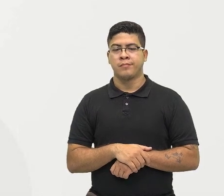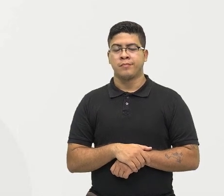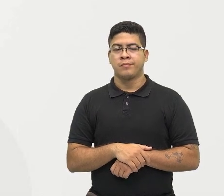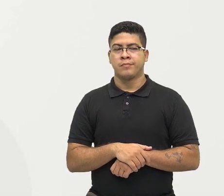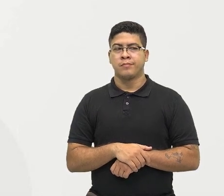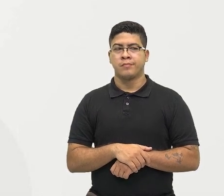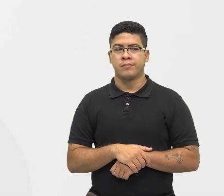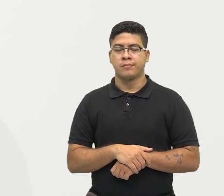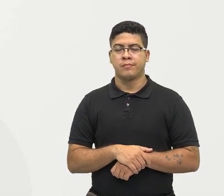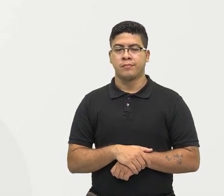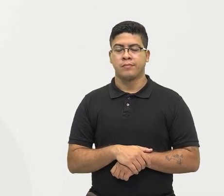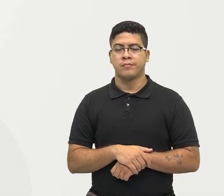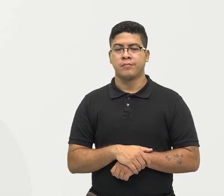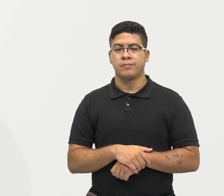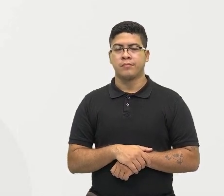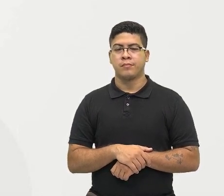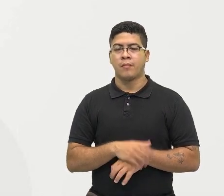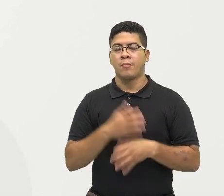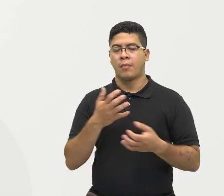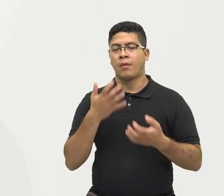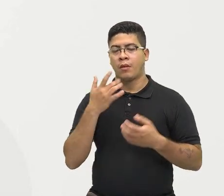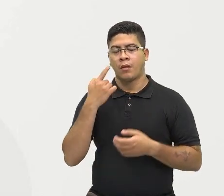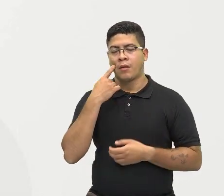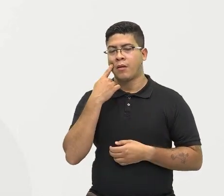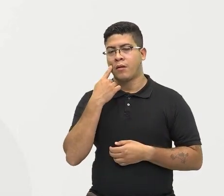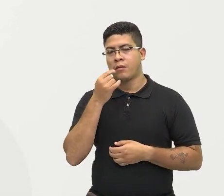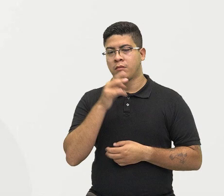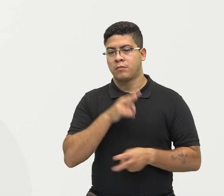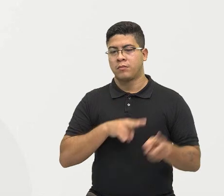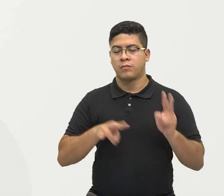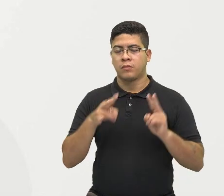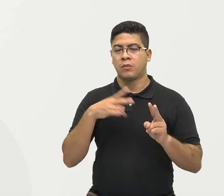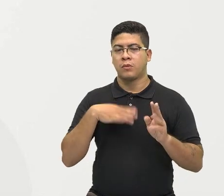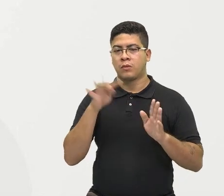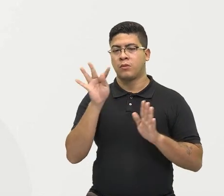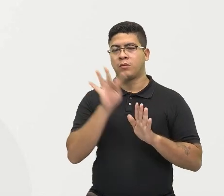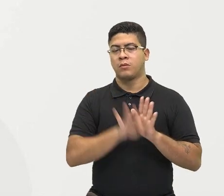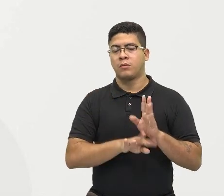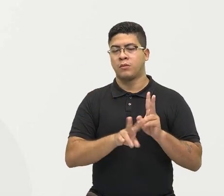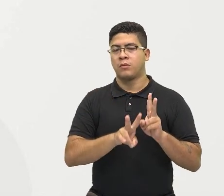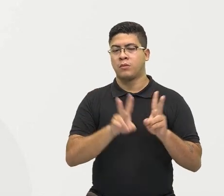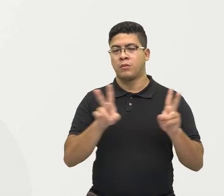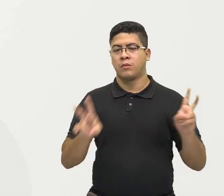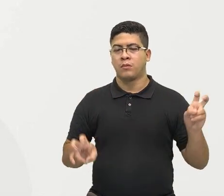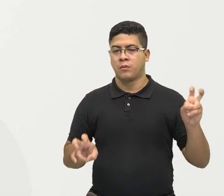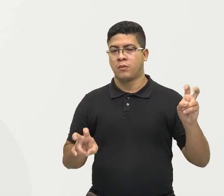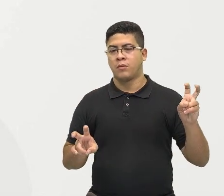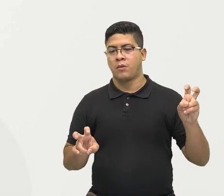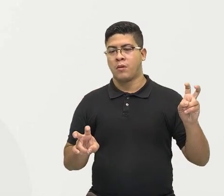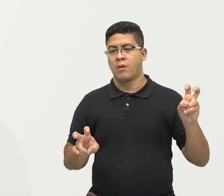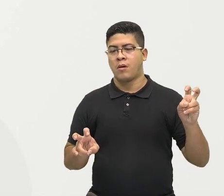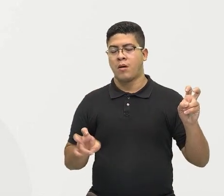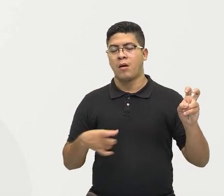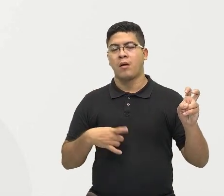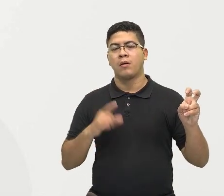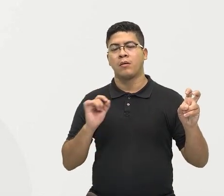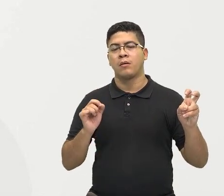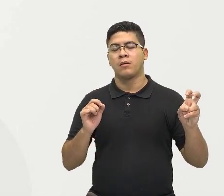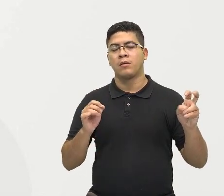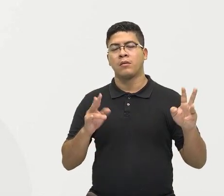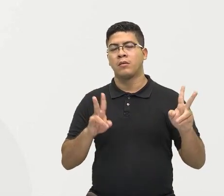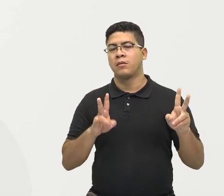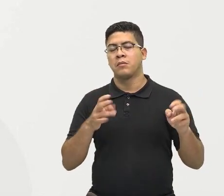ele prezava, a gente está vendo aqui, né, até num trecho quando ele brinca com a biografia